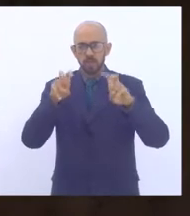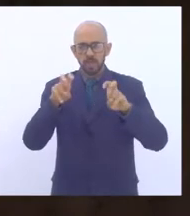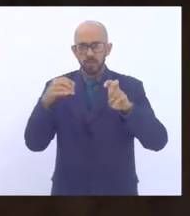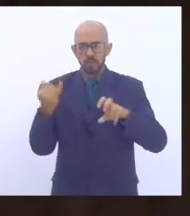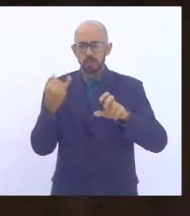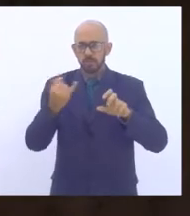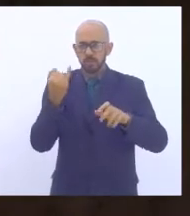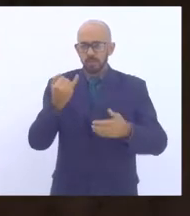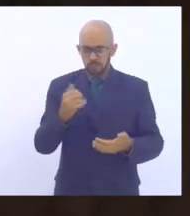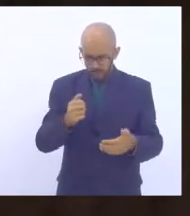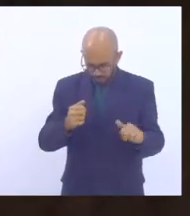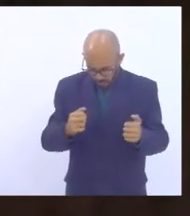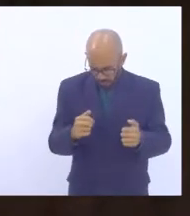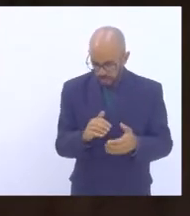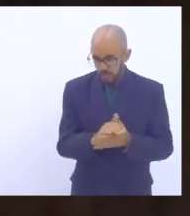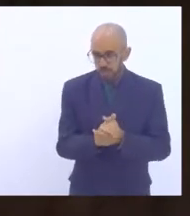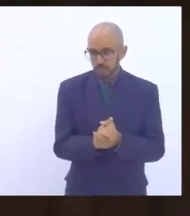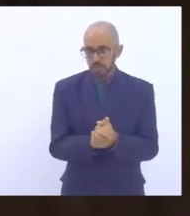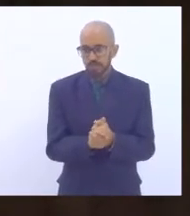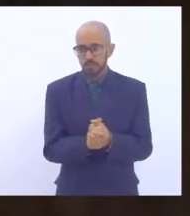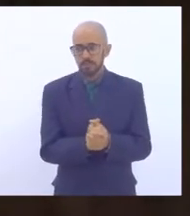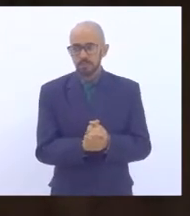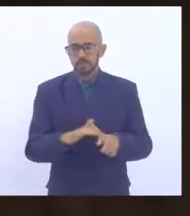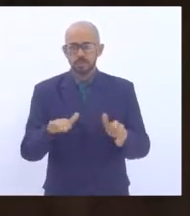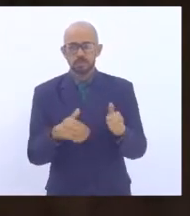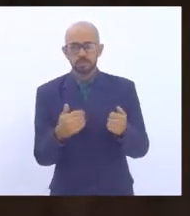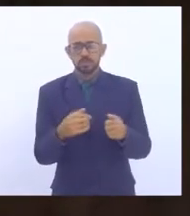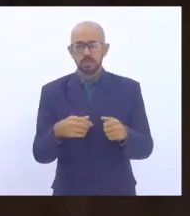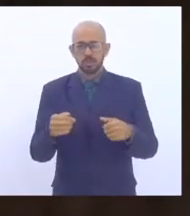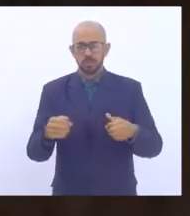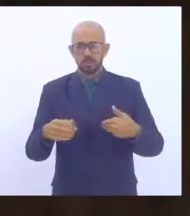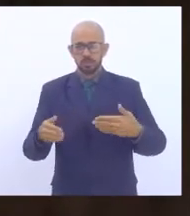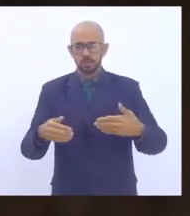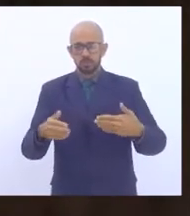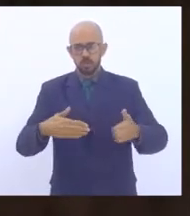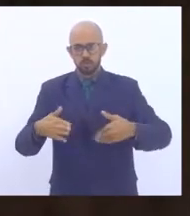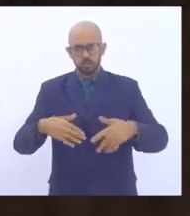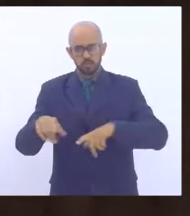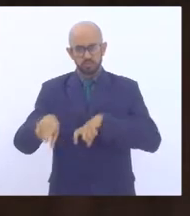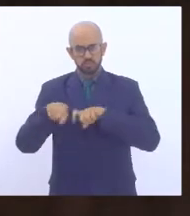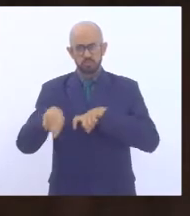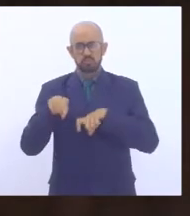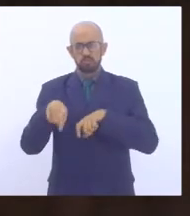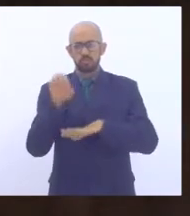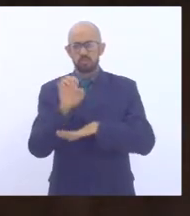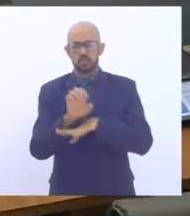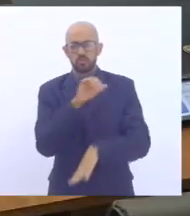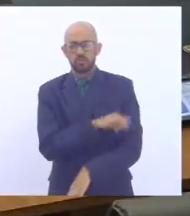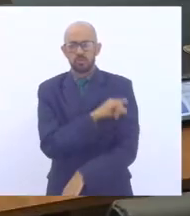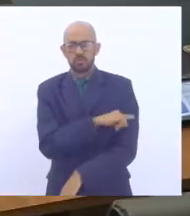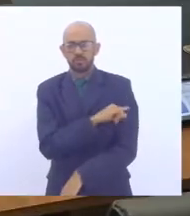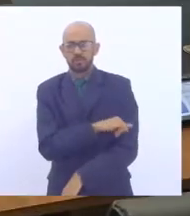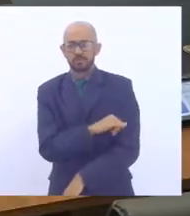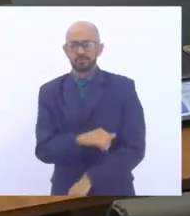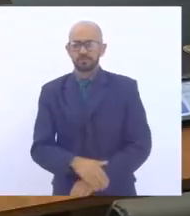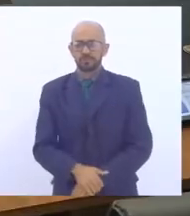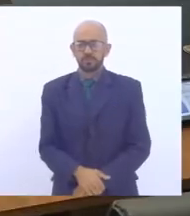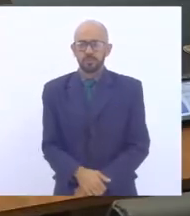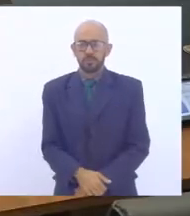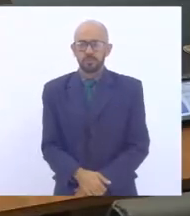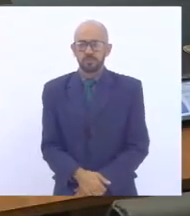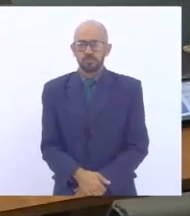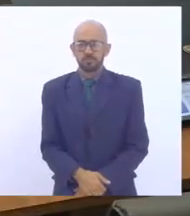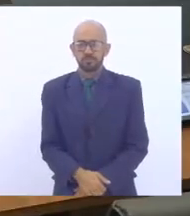para favorecerem fortalecer a pequena produção agrícola e agropecuária no estado do Rio de Janeiro fralda